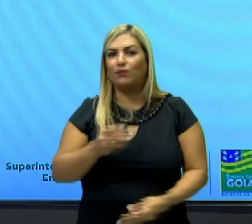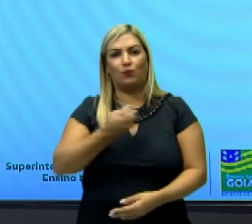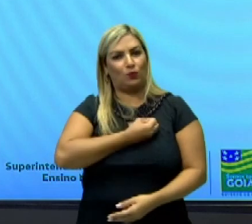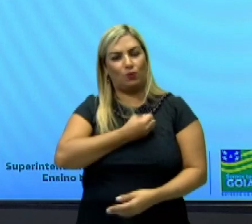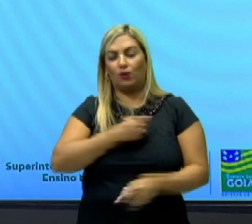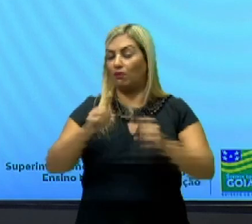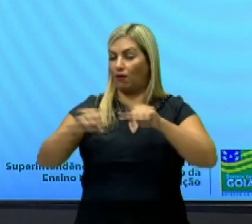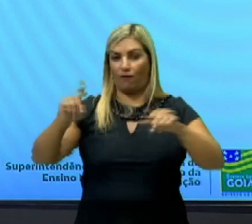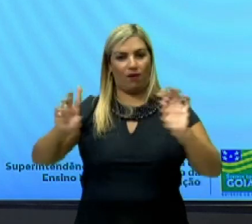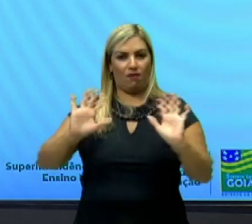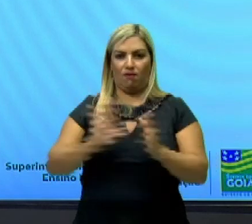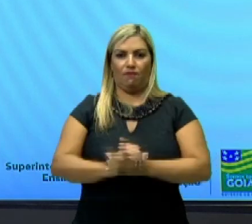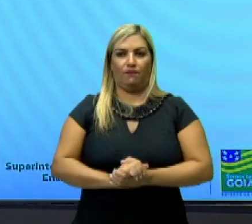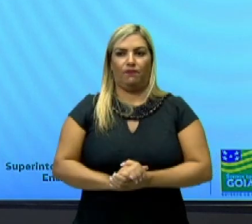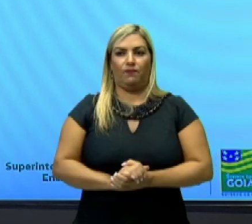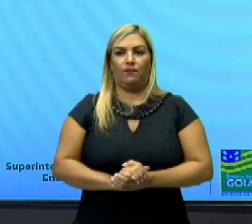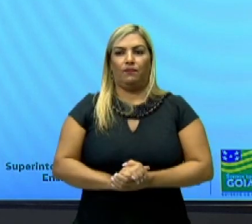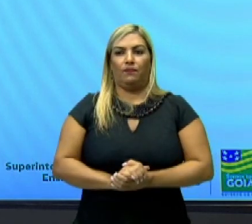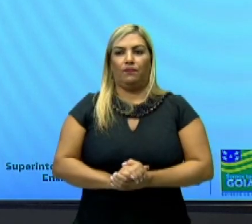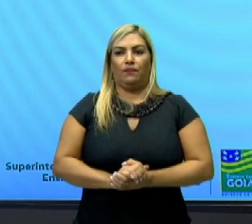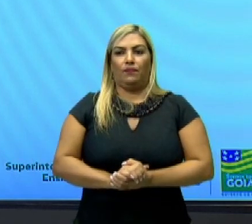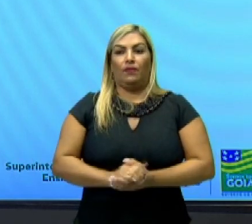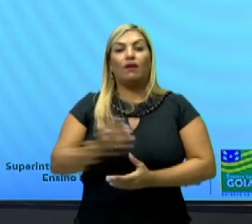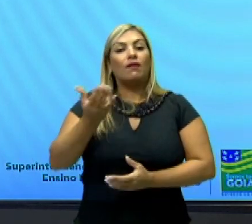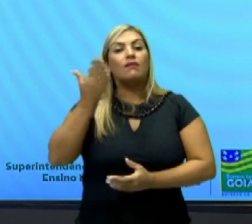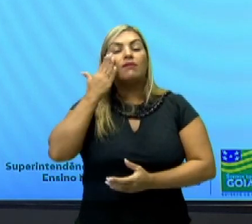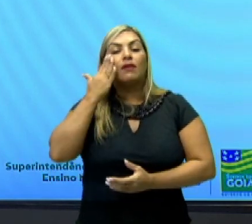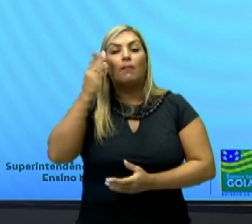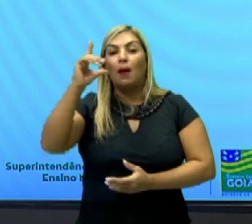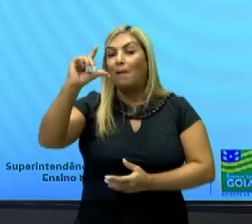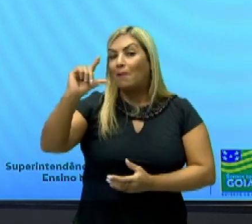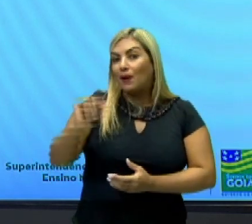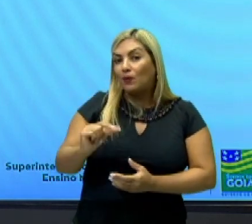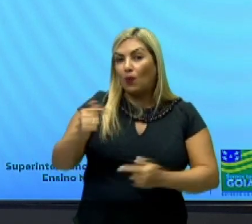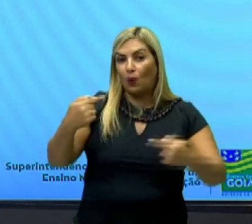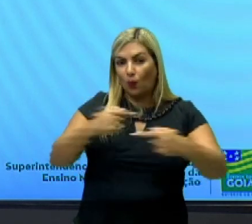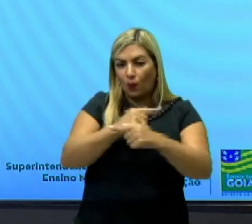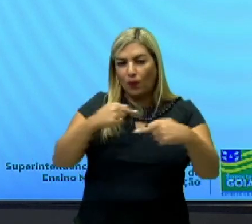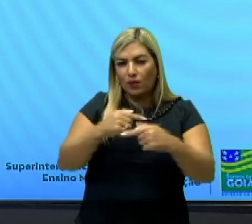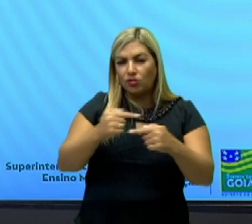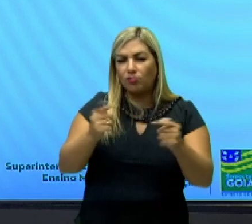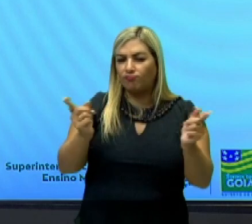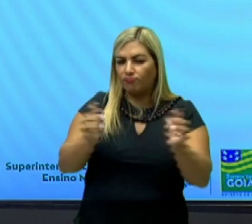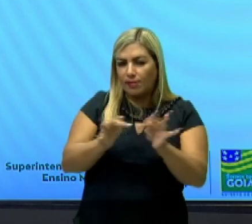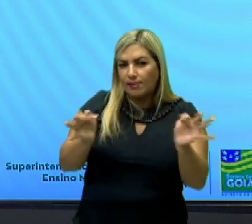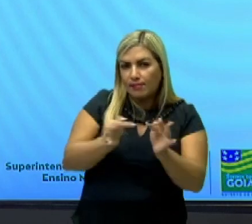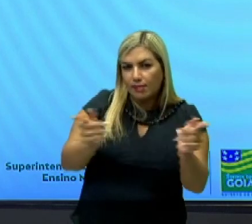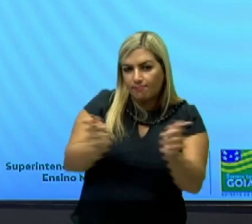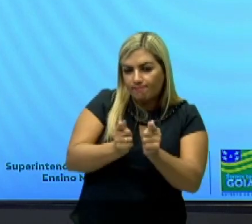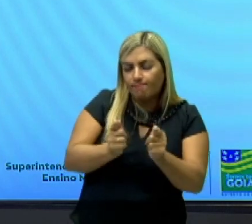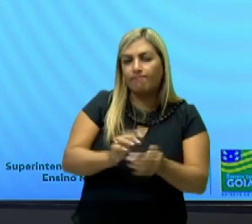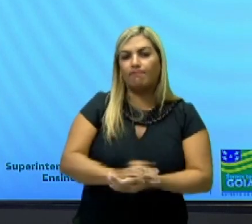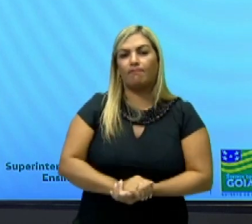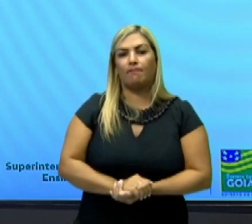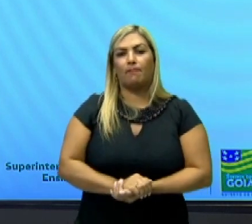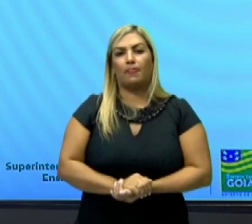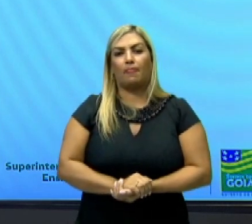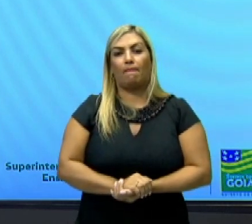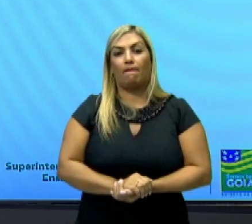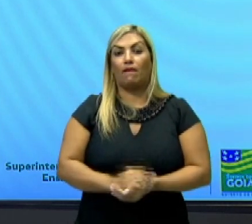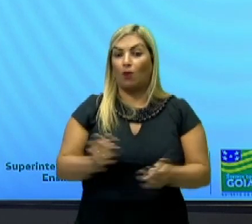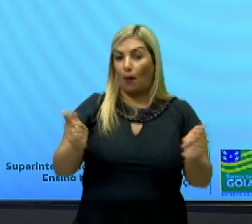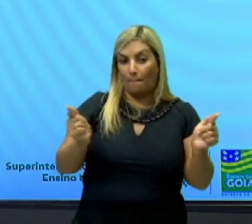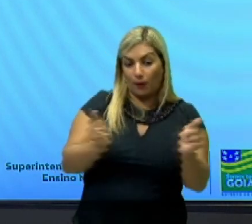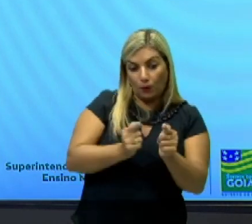vai variar. E ele quer saber a menor intensidade de corrente, ele quer saber uma corrente pequena. E aí, se ele quer a